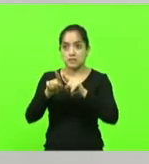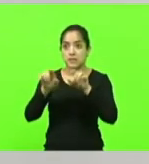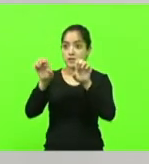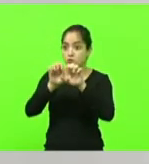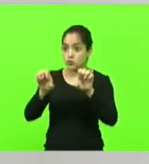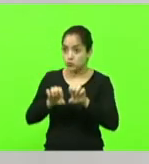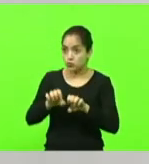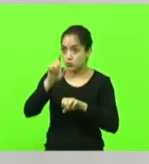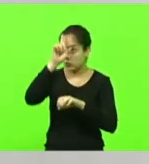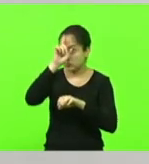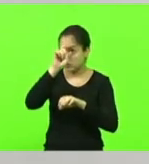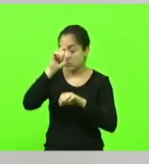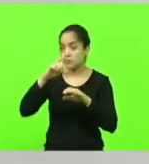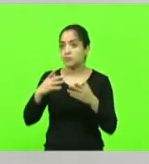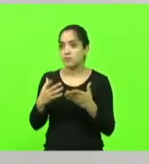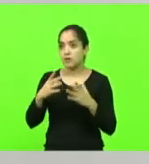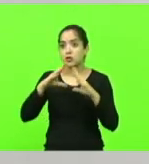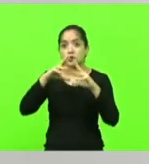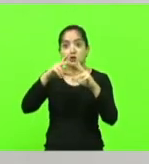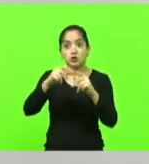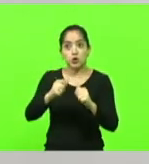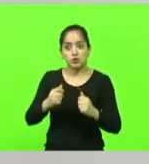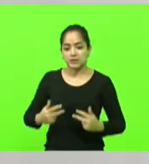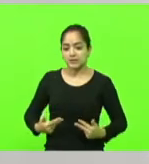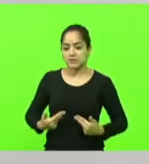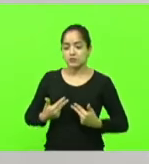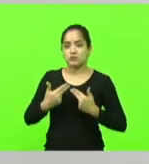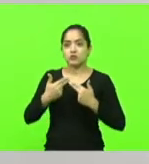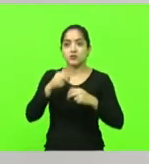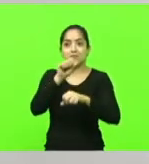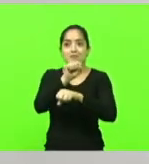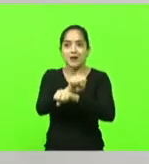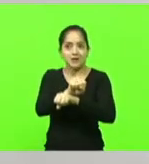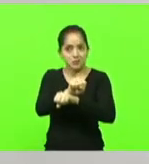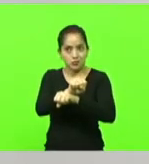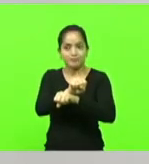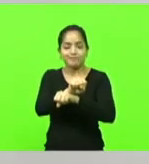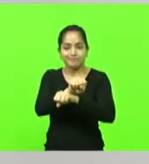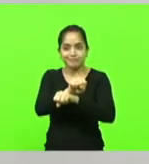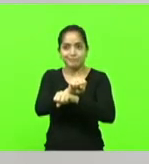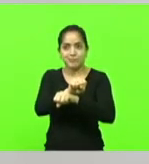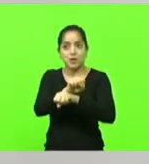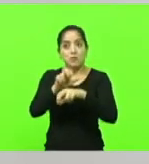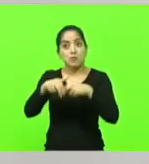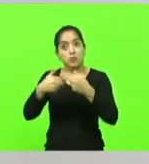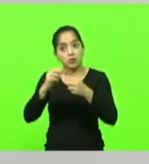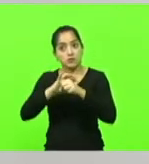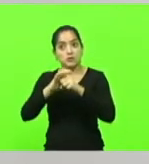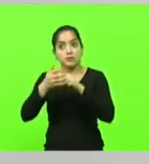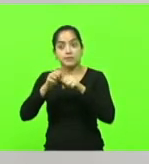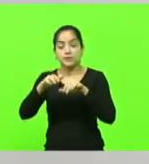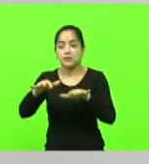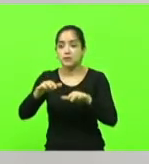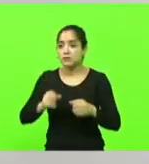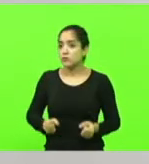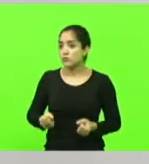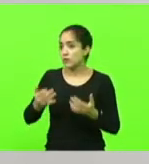porque todas as cirurgias eletivas foram suspensas por ordem da pandemia, então não gastou com saúde